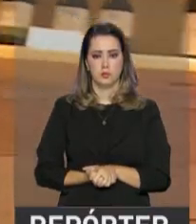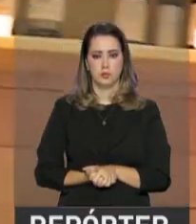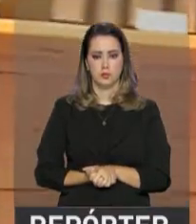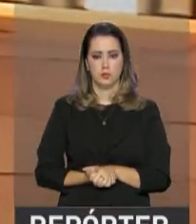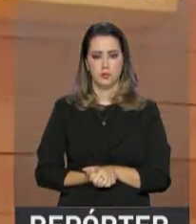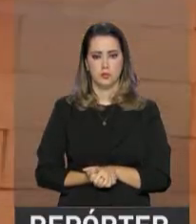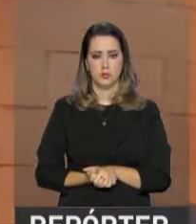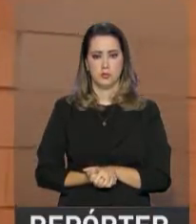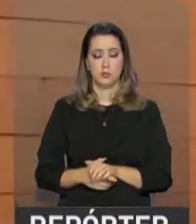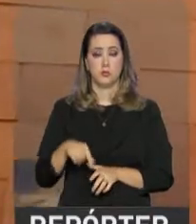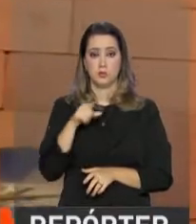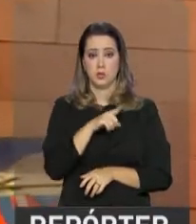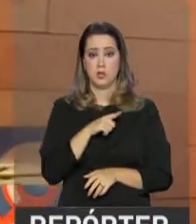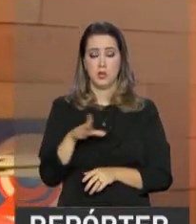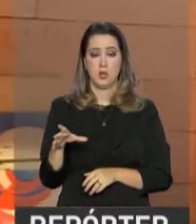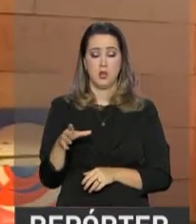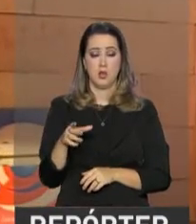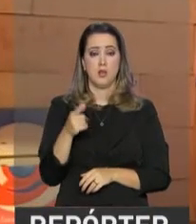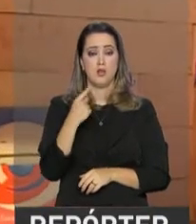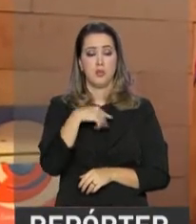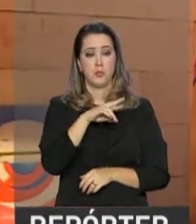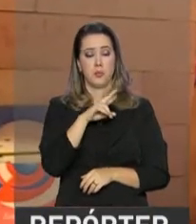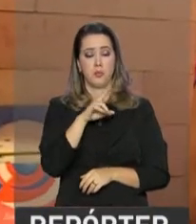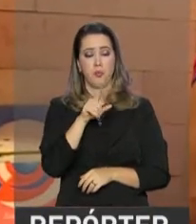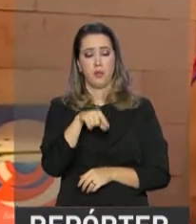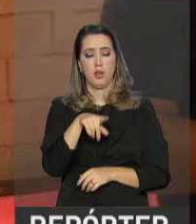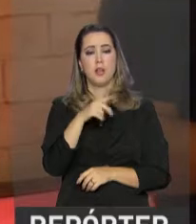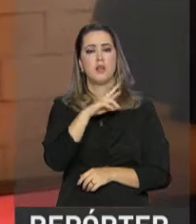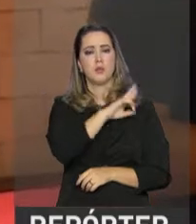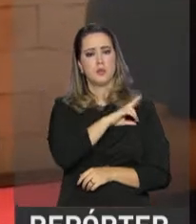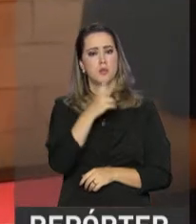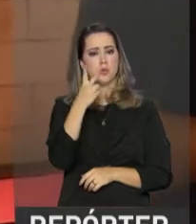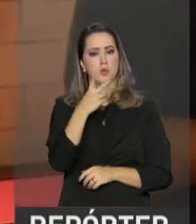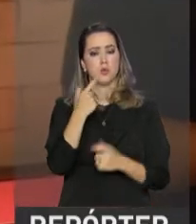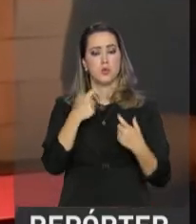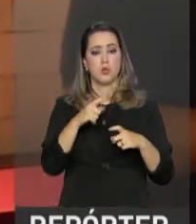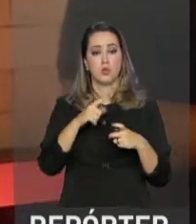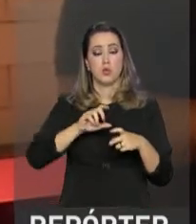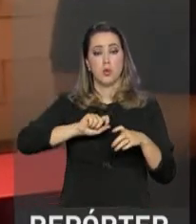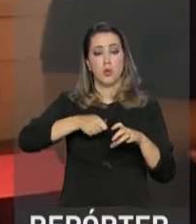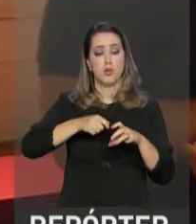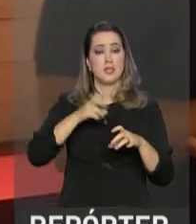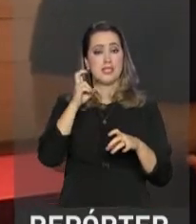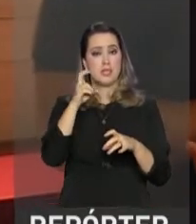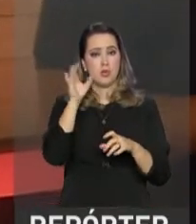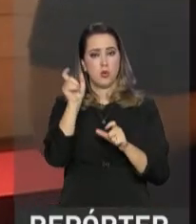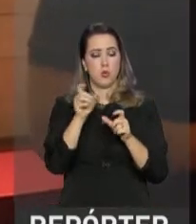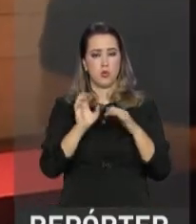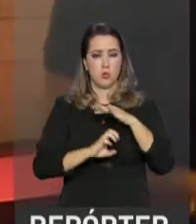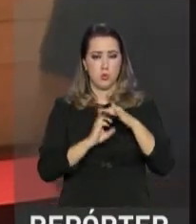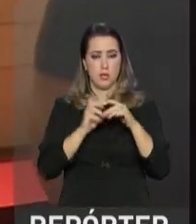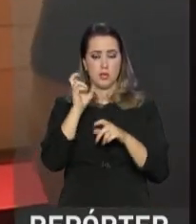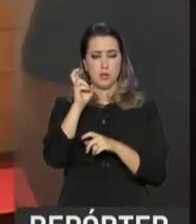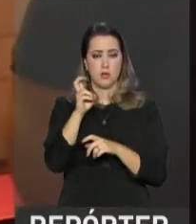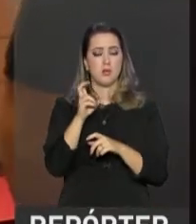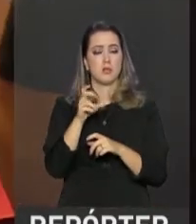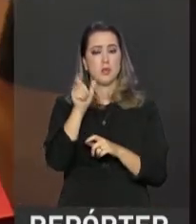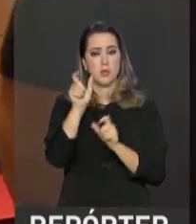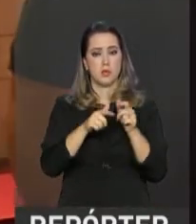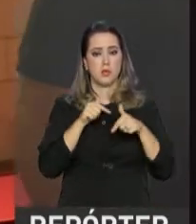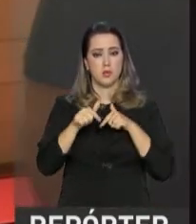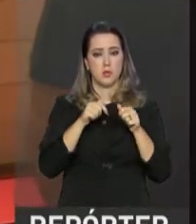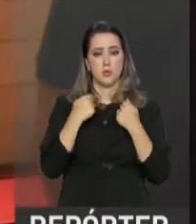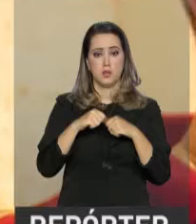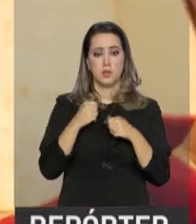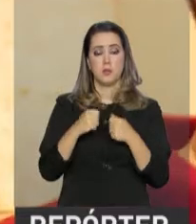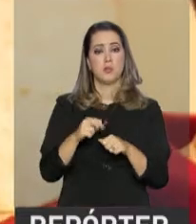antônio é proprietário de duas adegas no distrito federal com os empregados ele faz questão de preencher a relação anual de informações